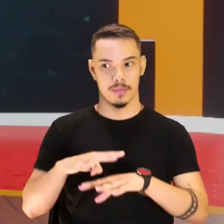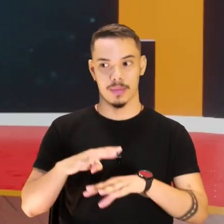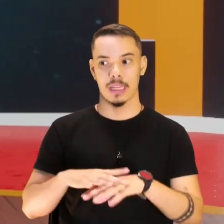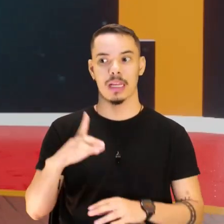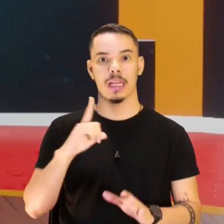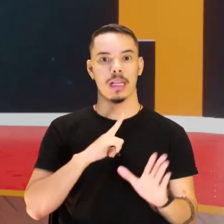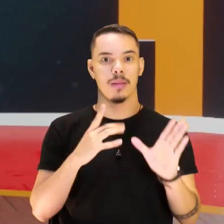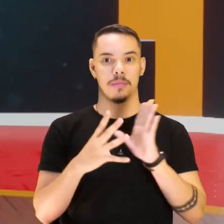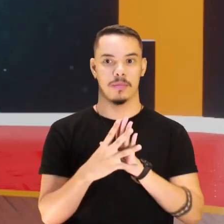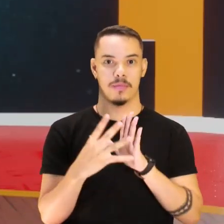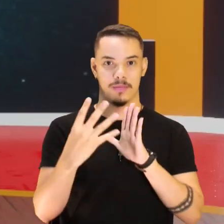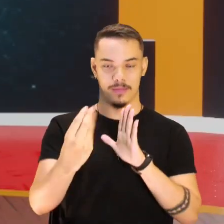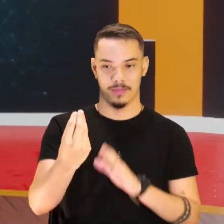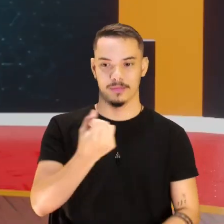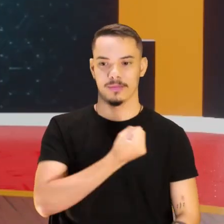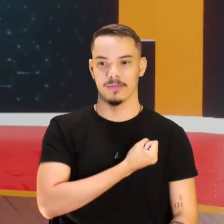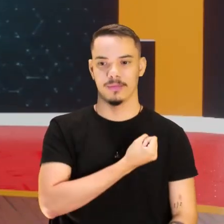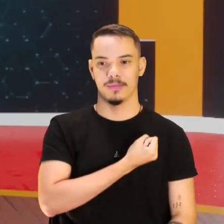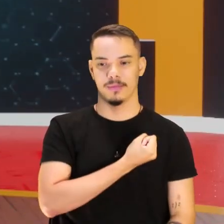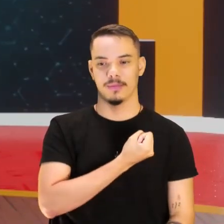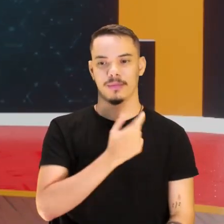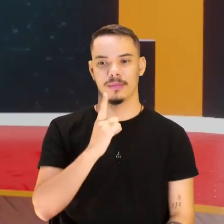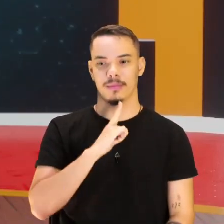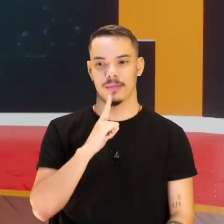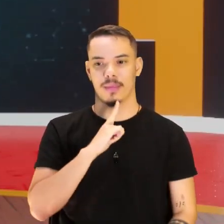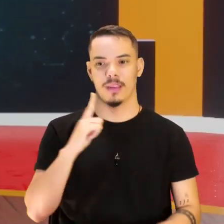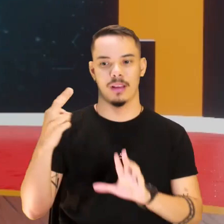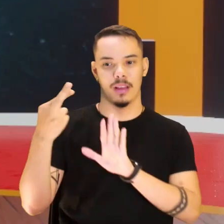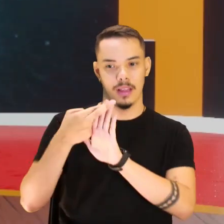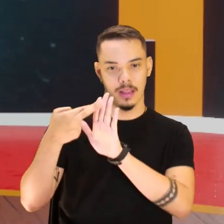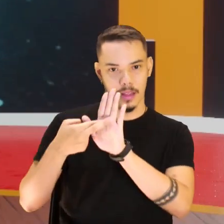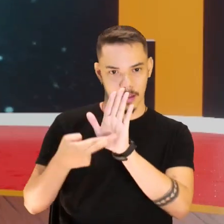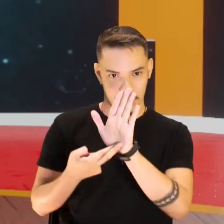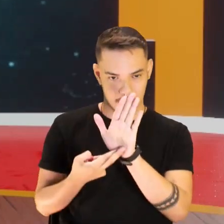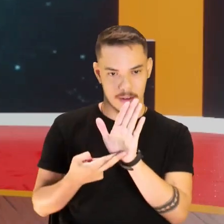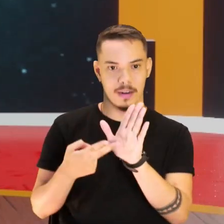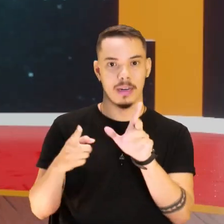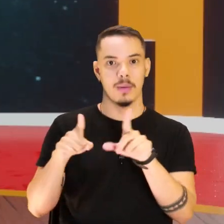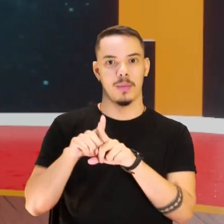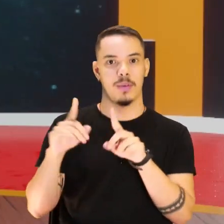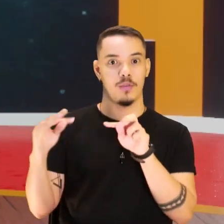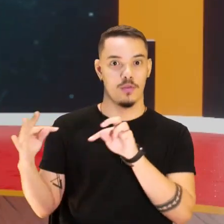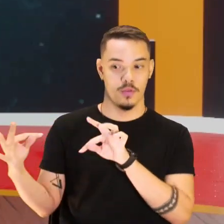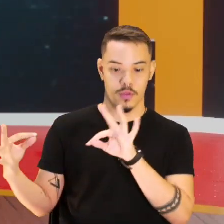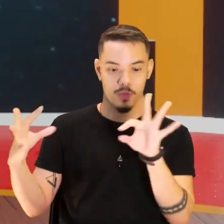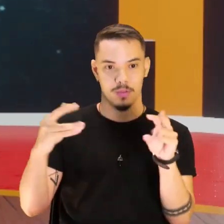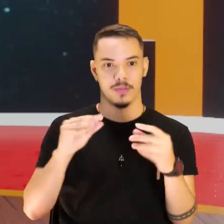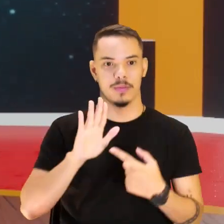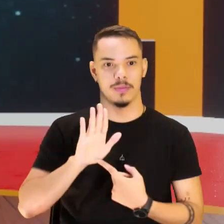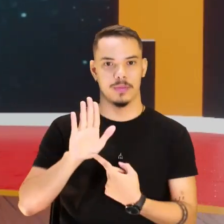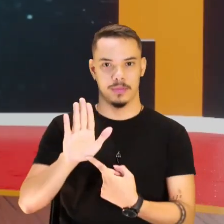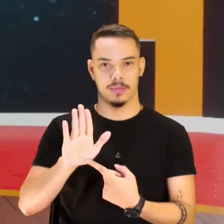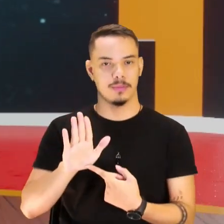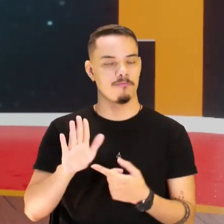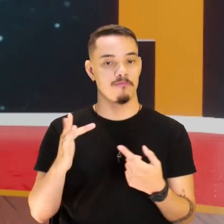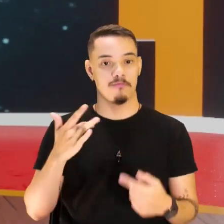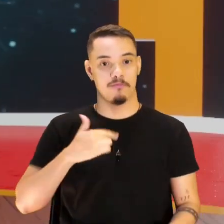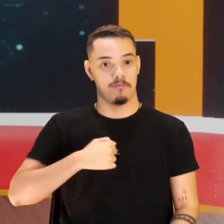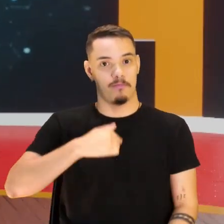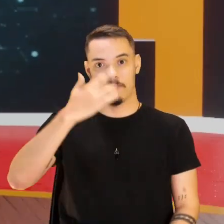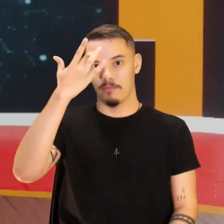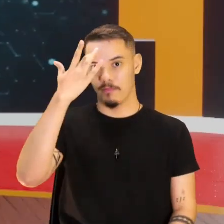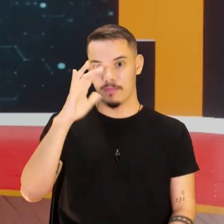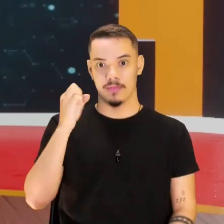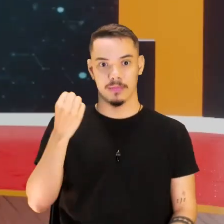um padrão numérico, vão seguir uma regrinha básica e tudo isso a gente vai mostrar para vocês. Não sei se já chegou